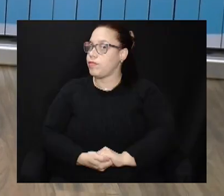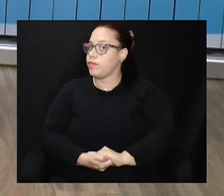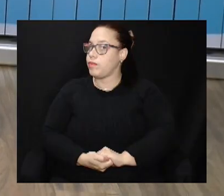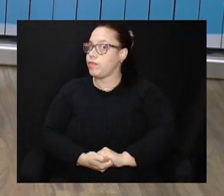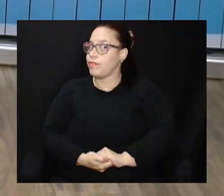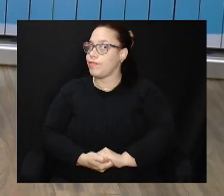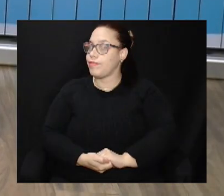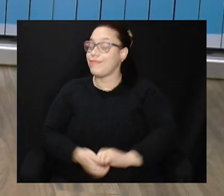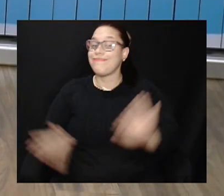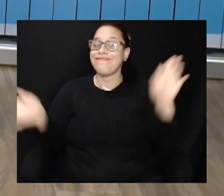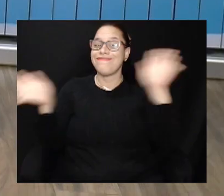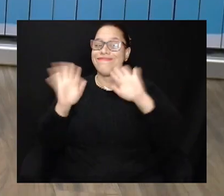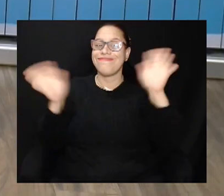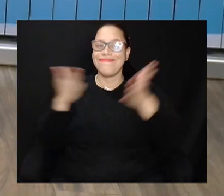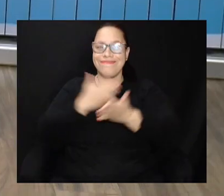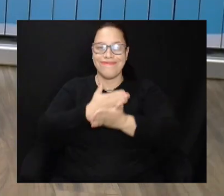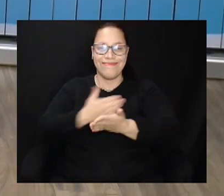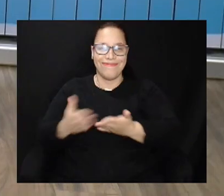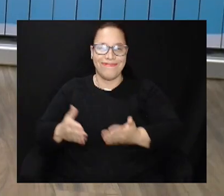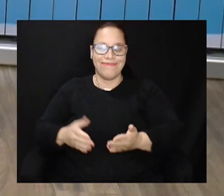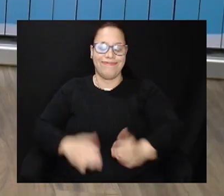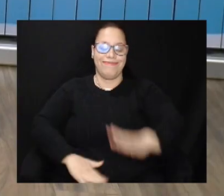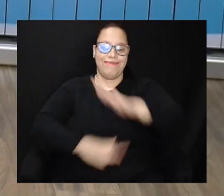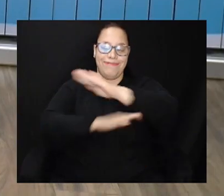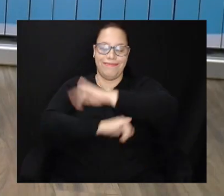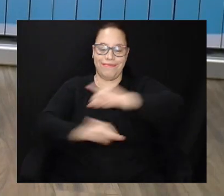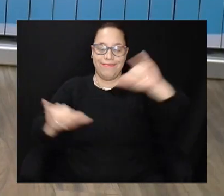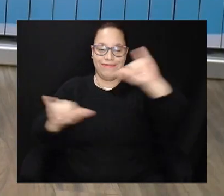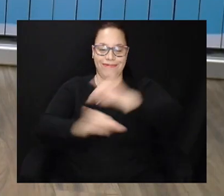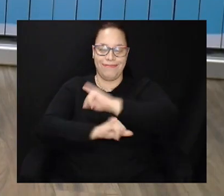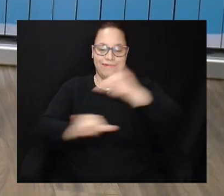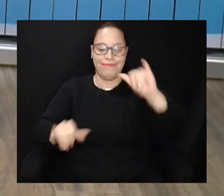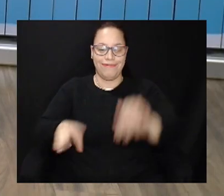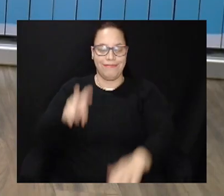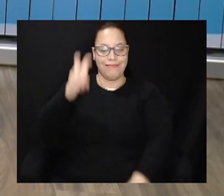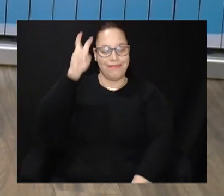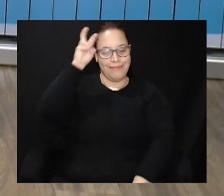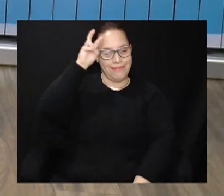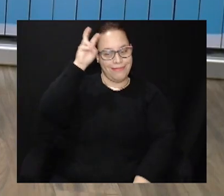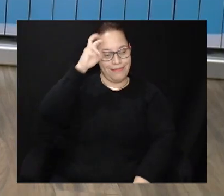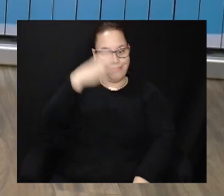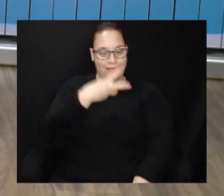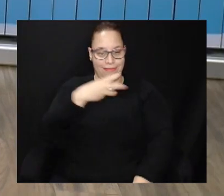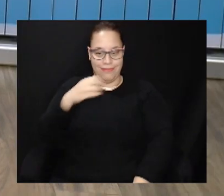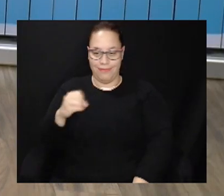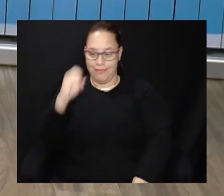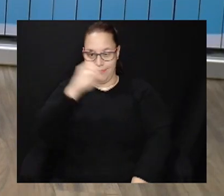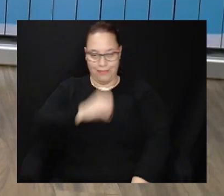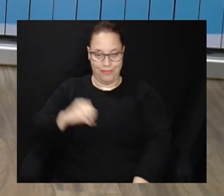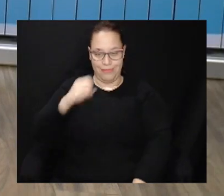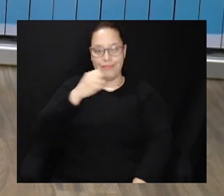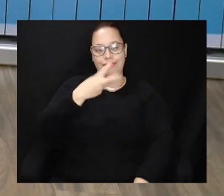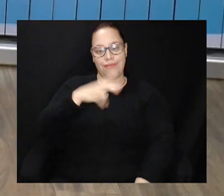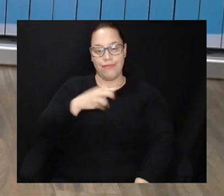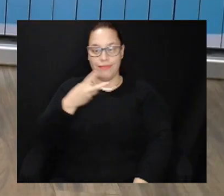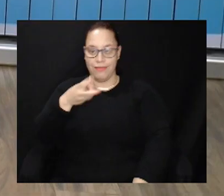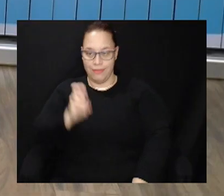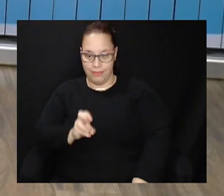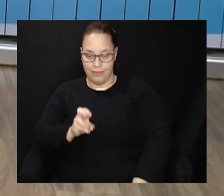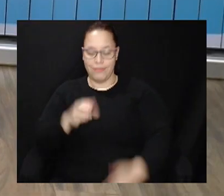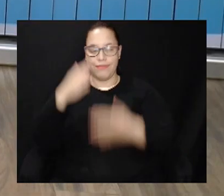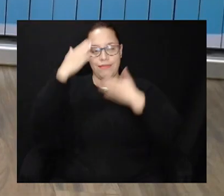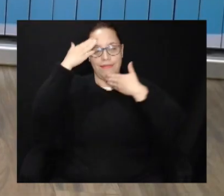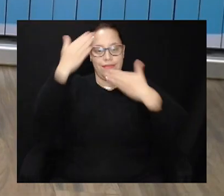Olá, começa agora o Jornal Câmara Notícia nesta quinta-feira, 30 de outubro de 2025. Muito obrigado pela